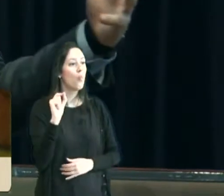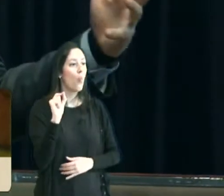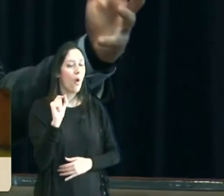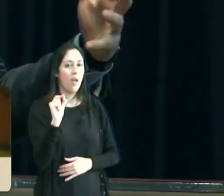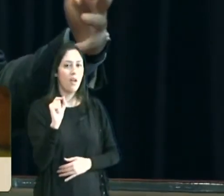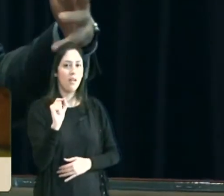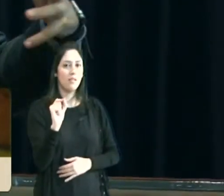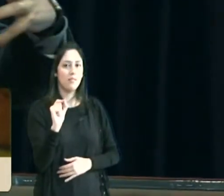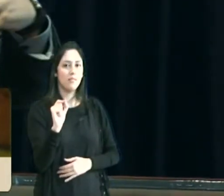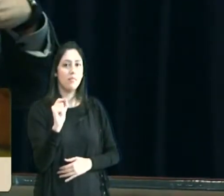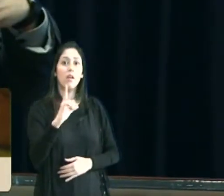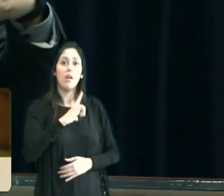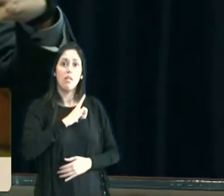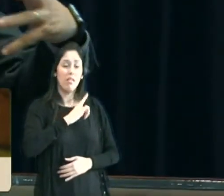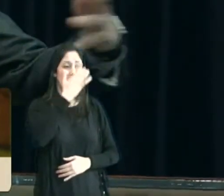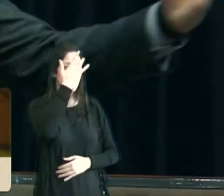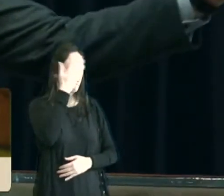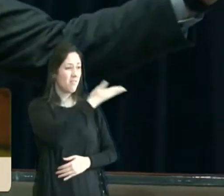pessoas